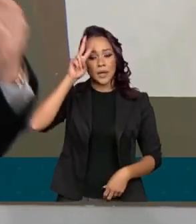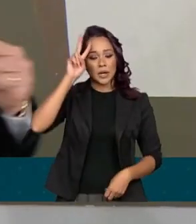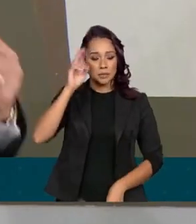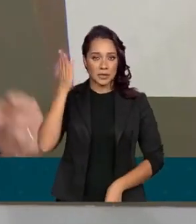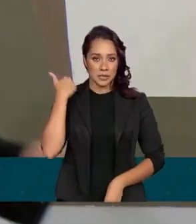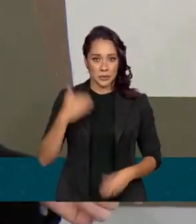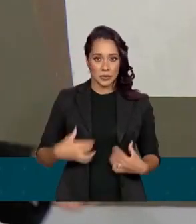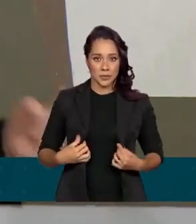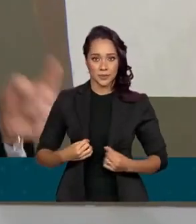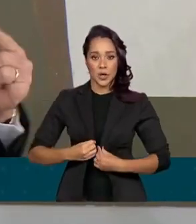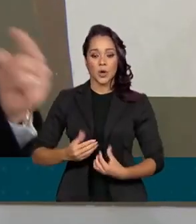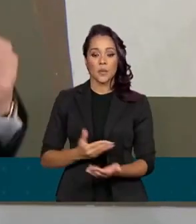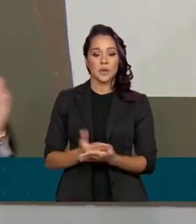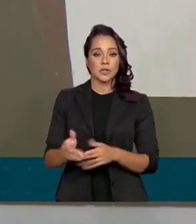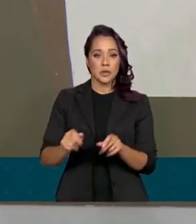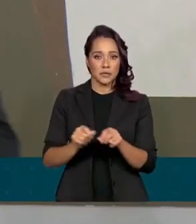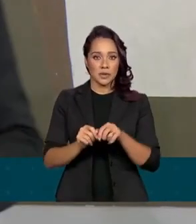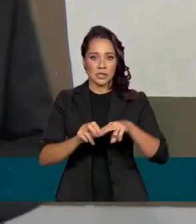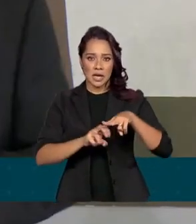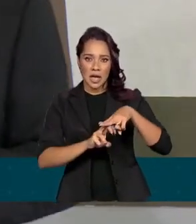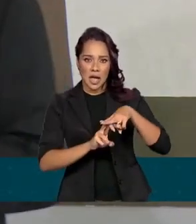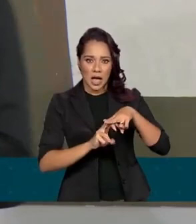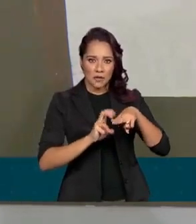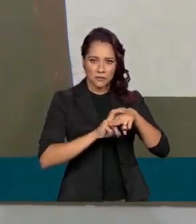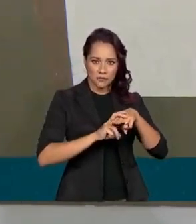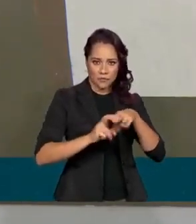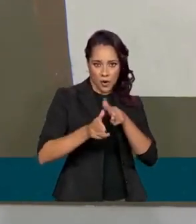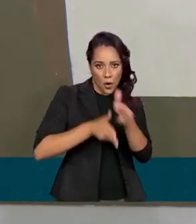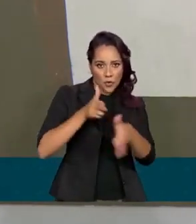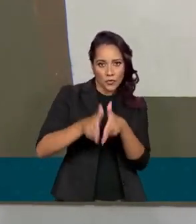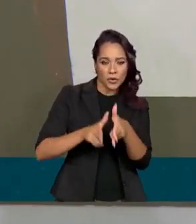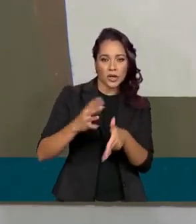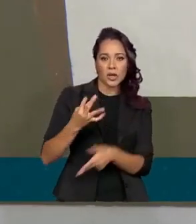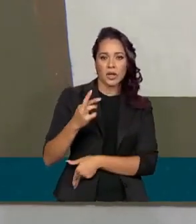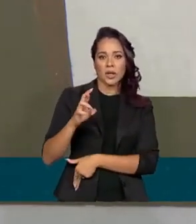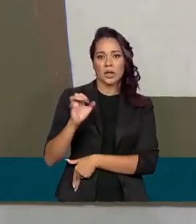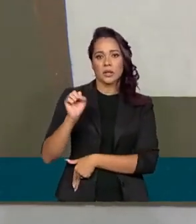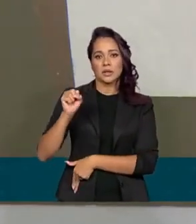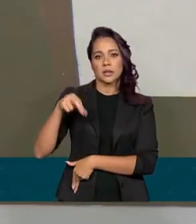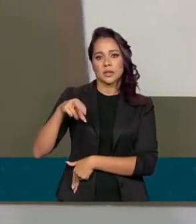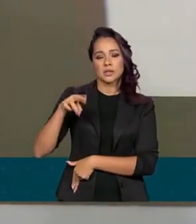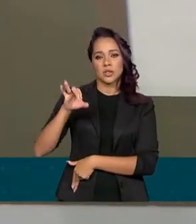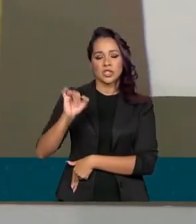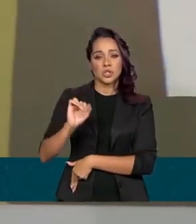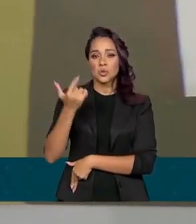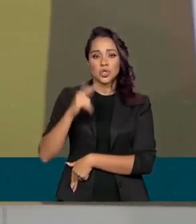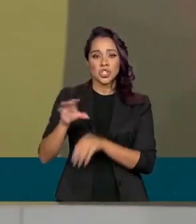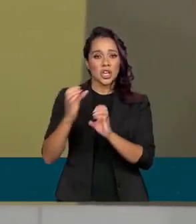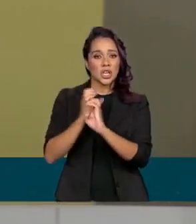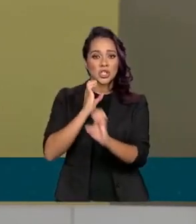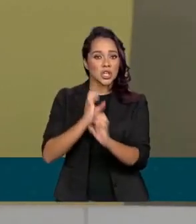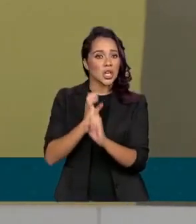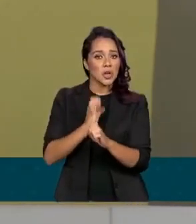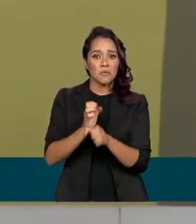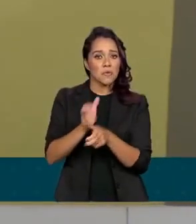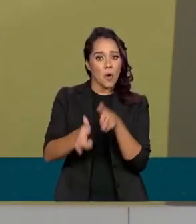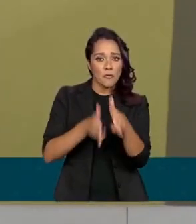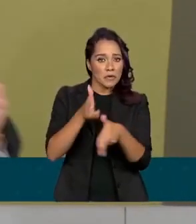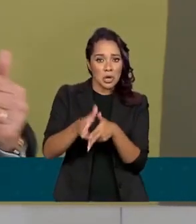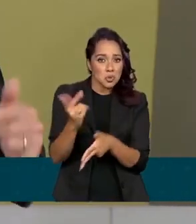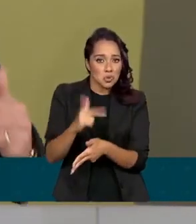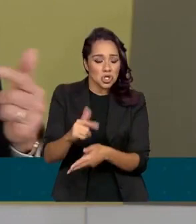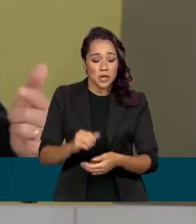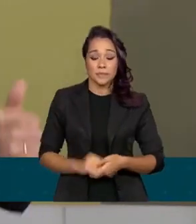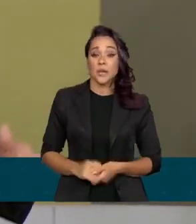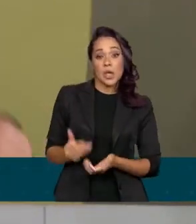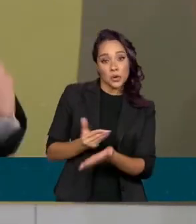nós começamos a fazer a ferrovia transnordestina, a gente não encontrava mais no Brasil engenheiro ferroviário. Eu lembro que quando a